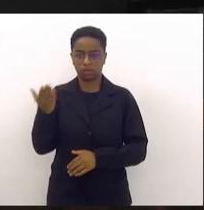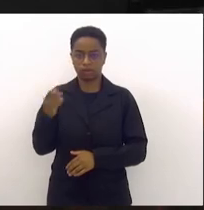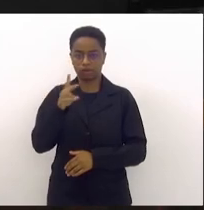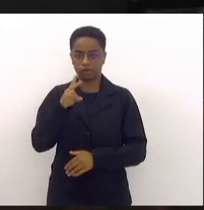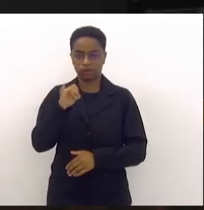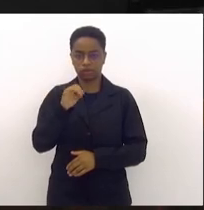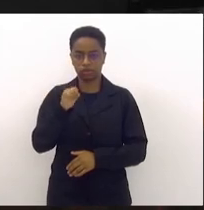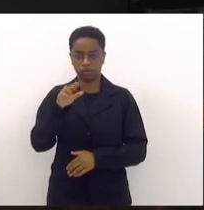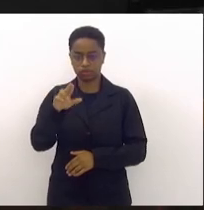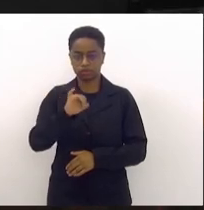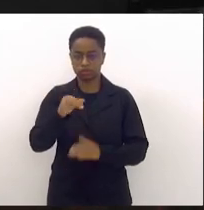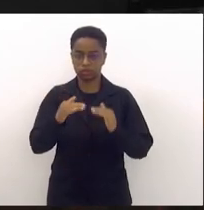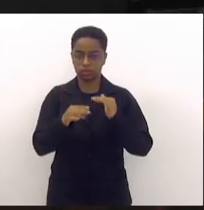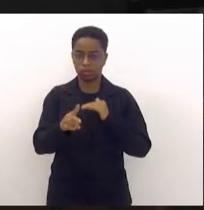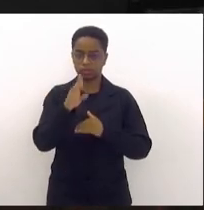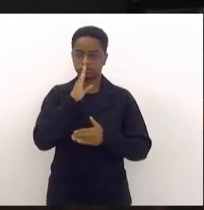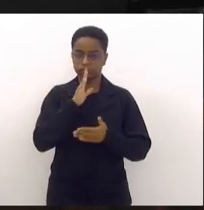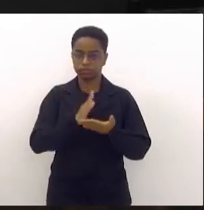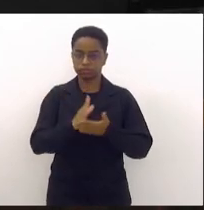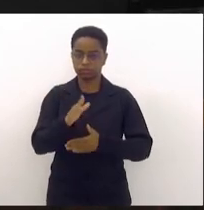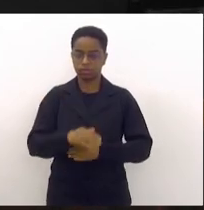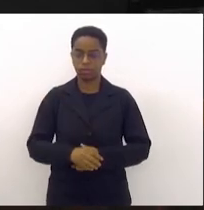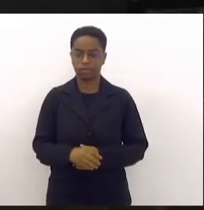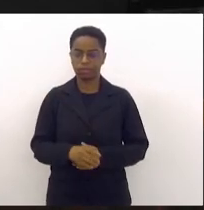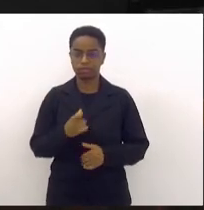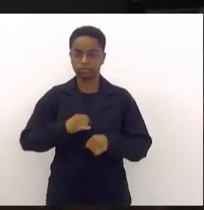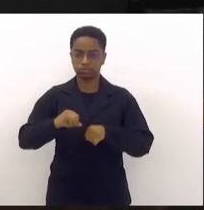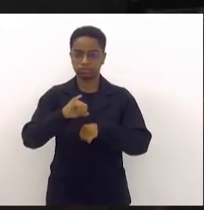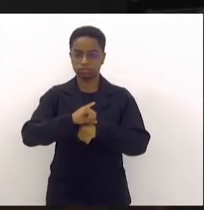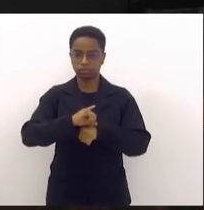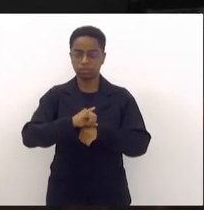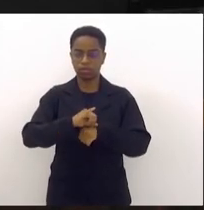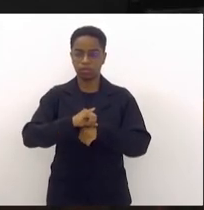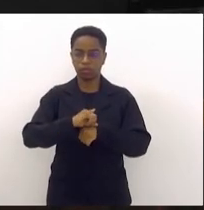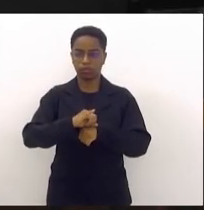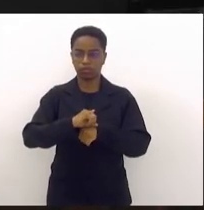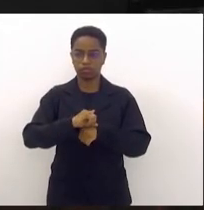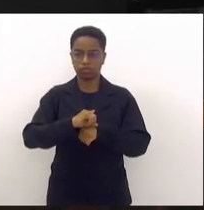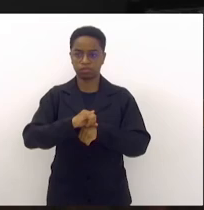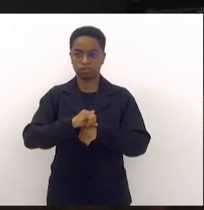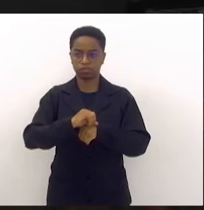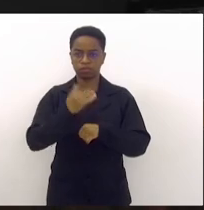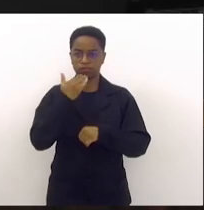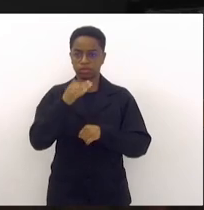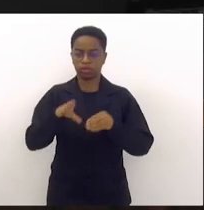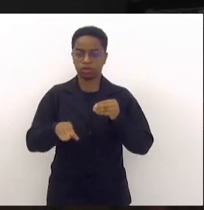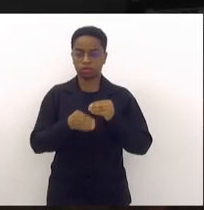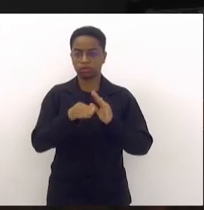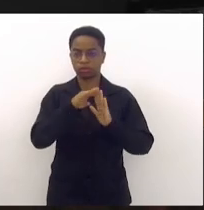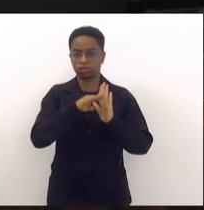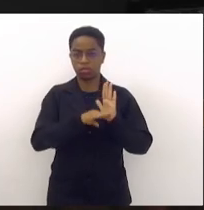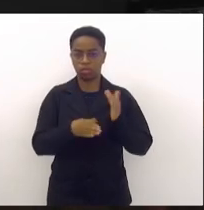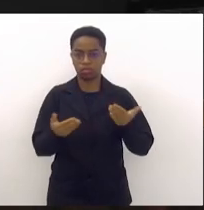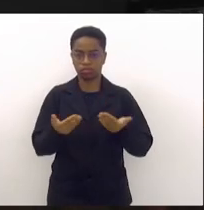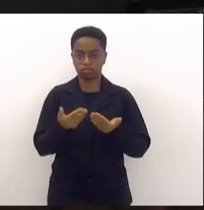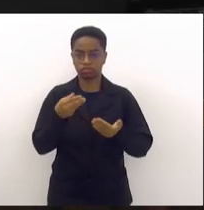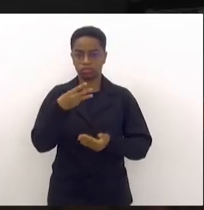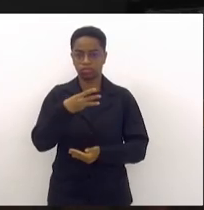Vitor Júnior, senhores que aprovam, permaneçam como estão, aprovado. Há sobre a mesa o pedido de inclusão na ordem do dia do